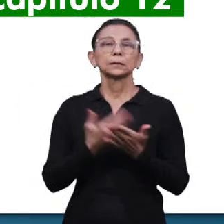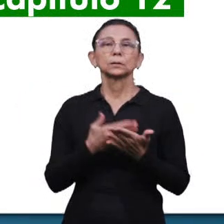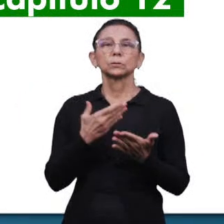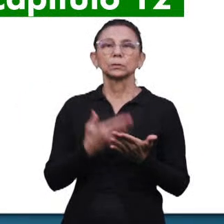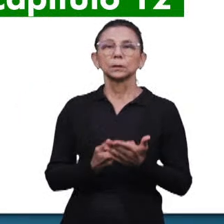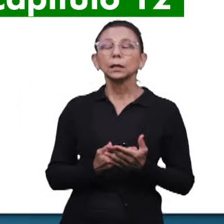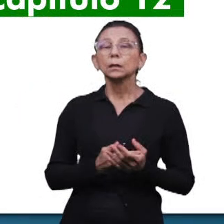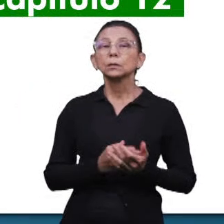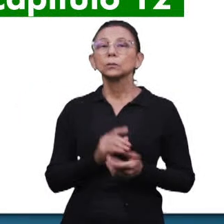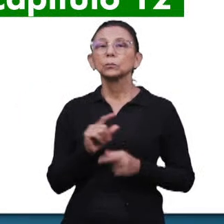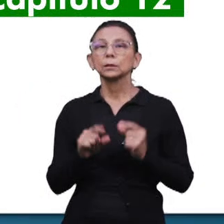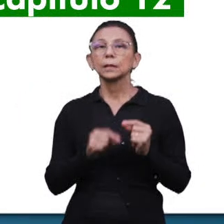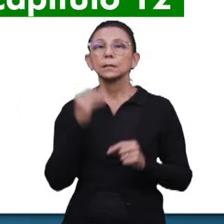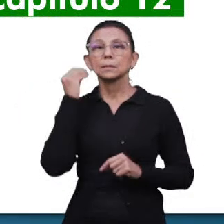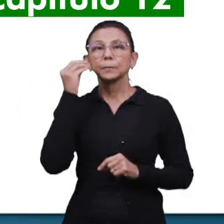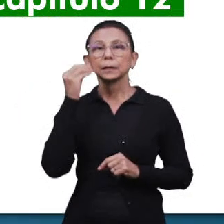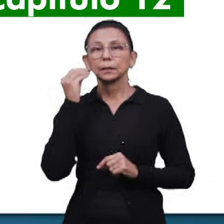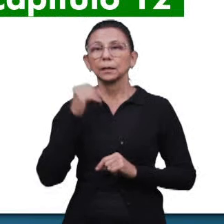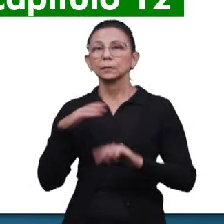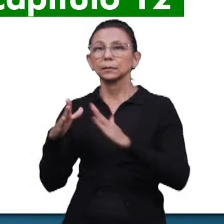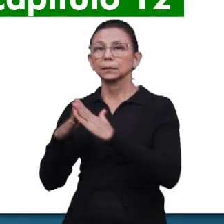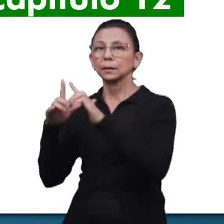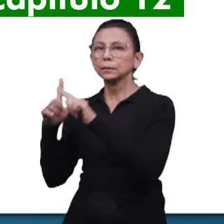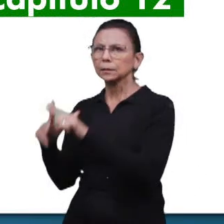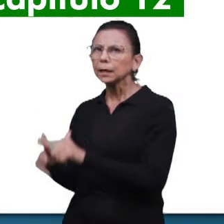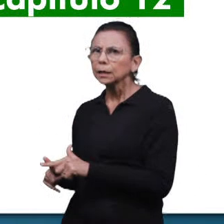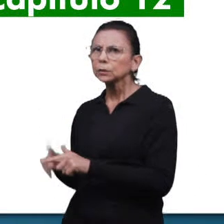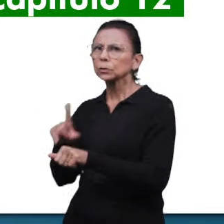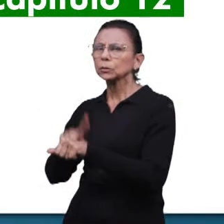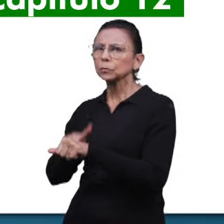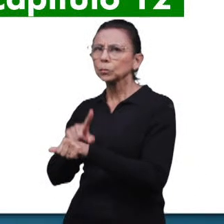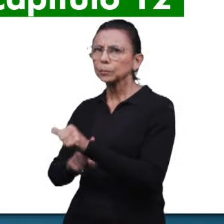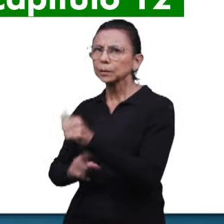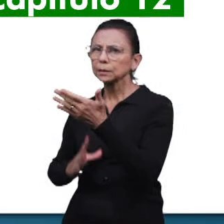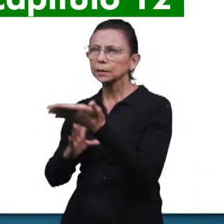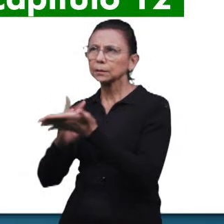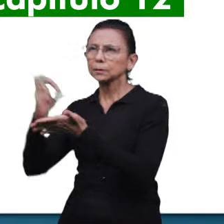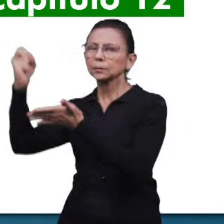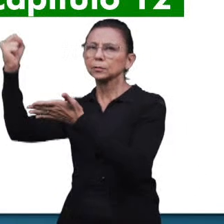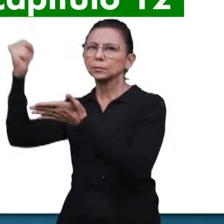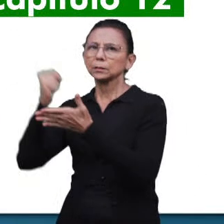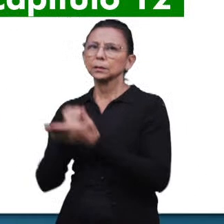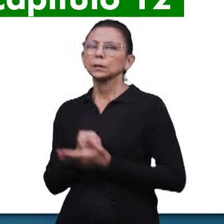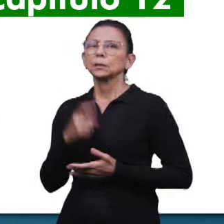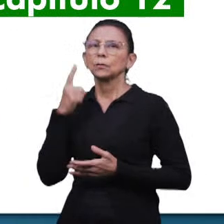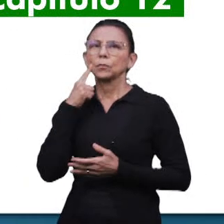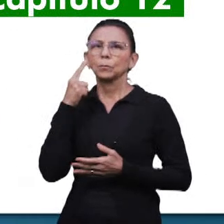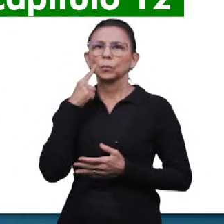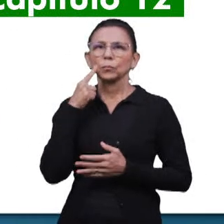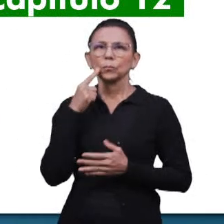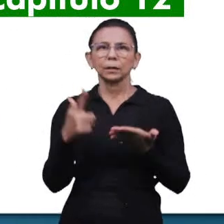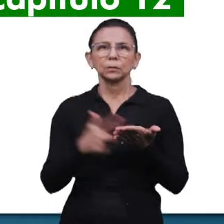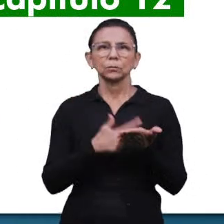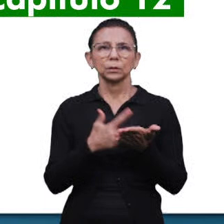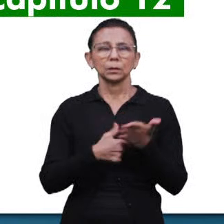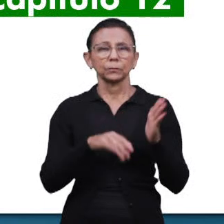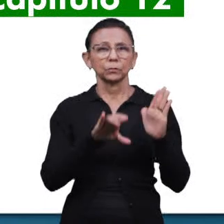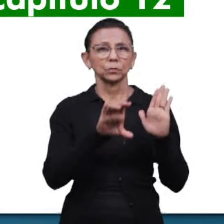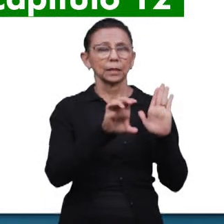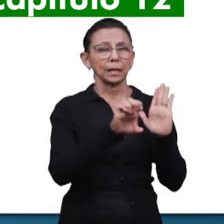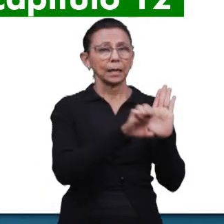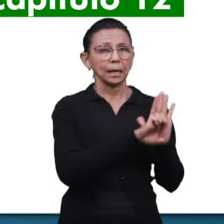experiência da saída da igreja deste mundo, profeticamente identificada no livro de Êxodo, com a